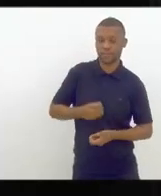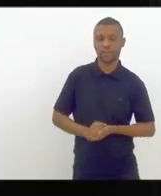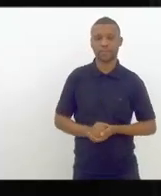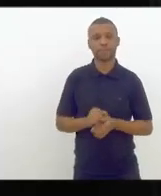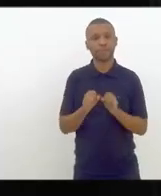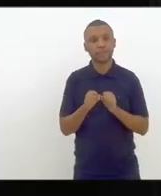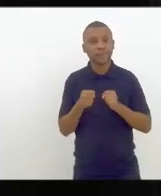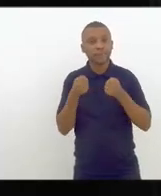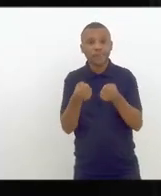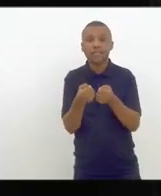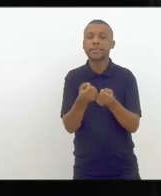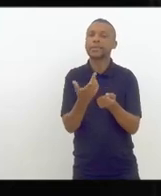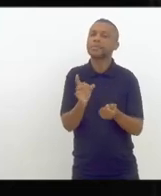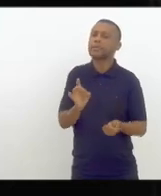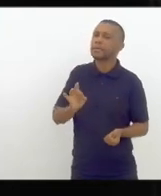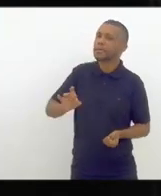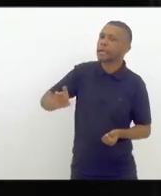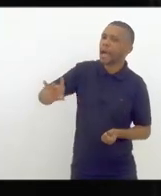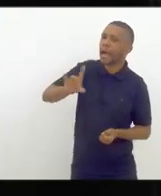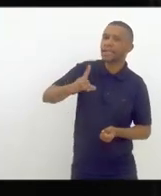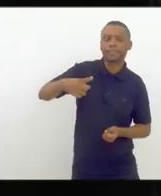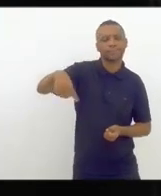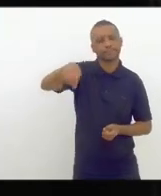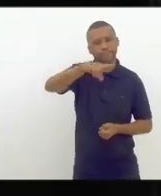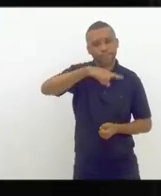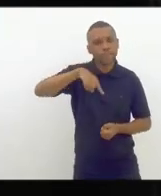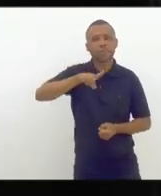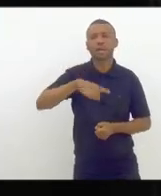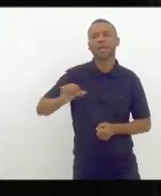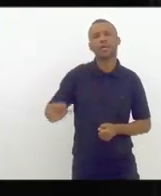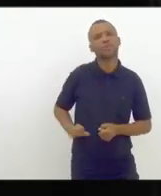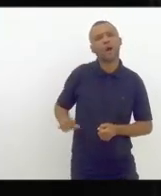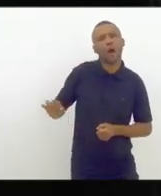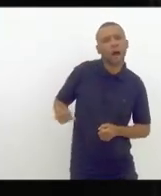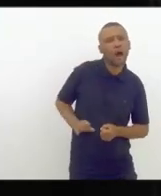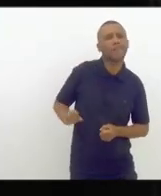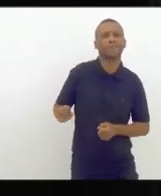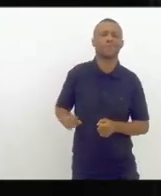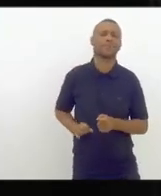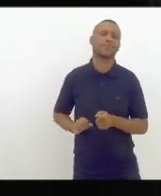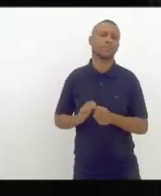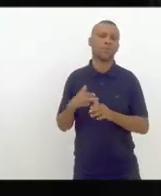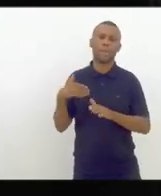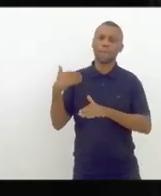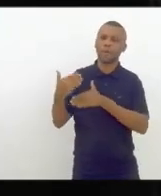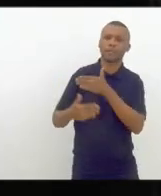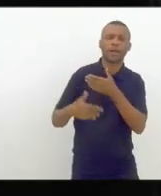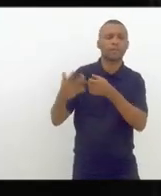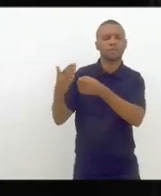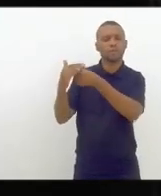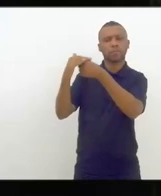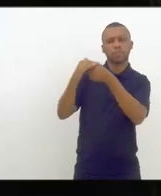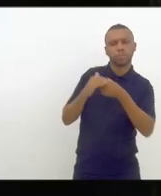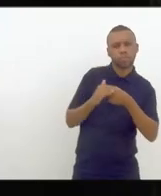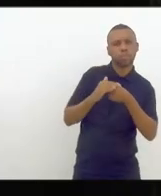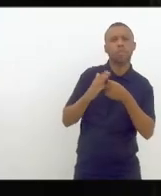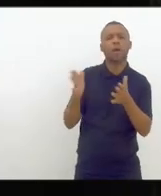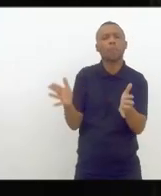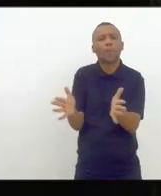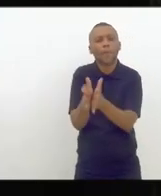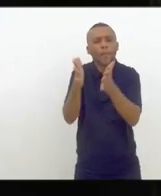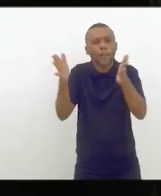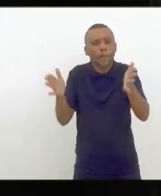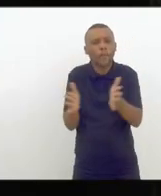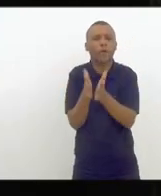defesa daqueles e daquelas que sofrem com processo de discriminação, vulnerabilização